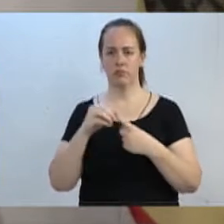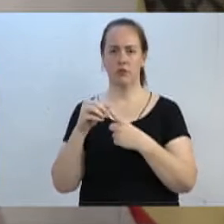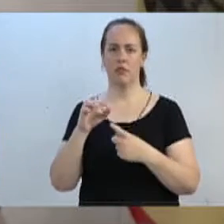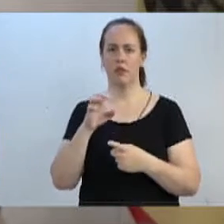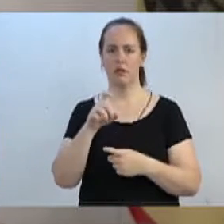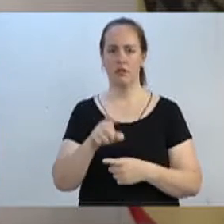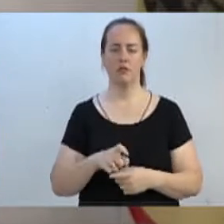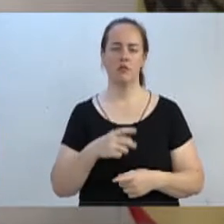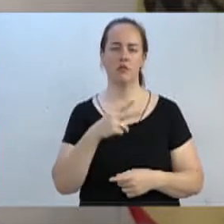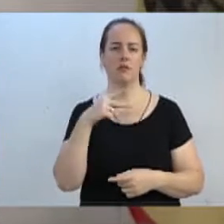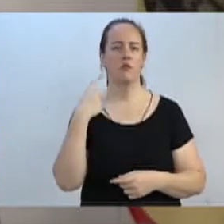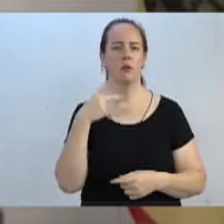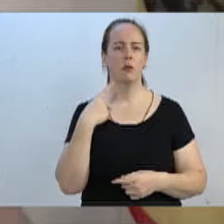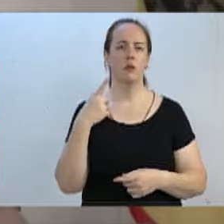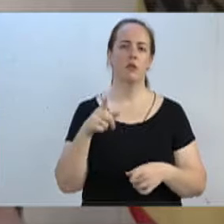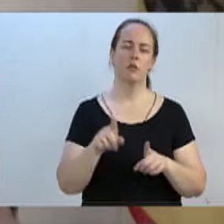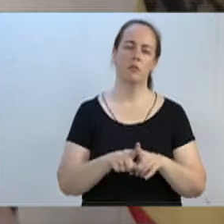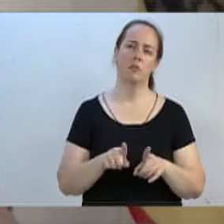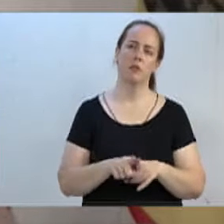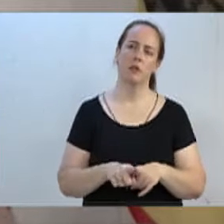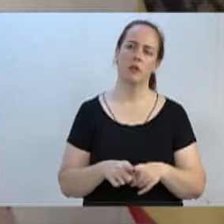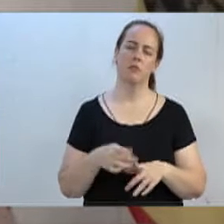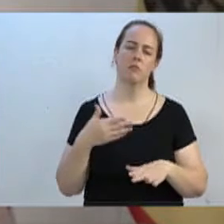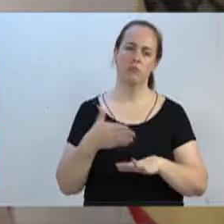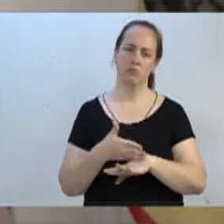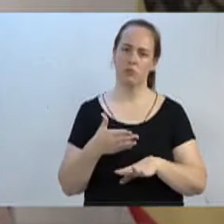e presidente dessa casa, Ivo Rades.